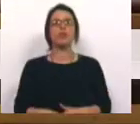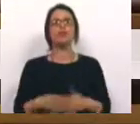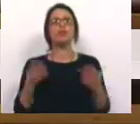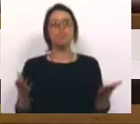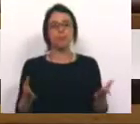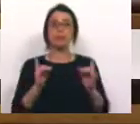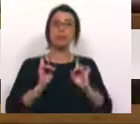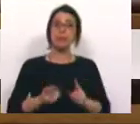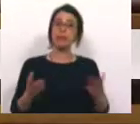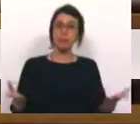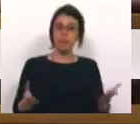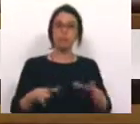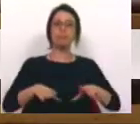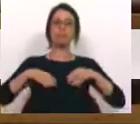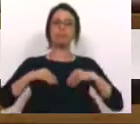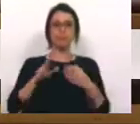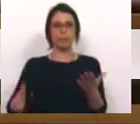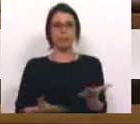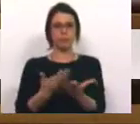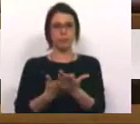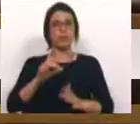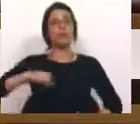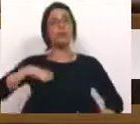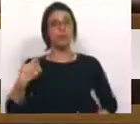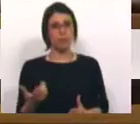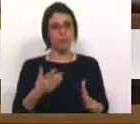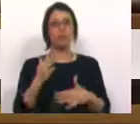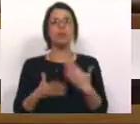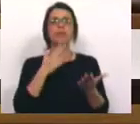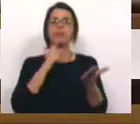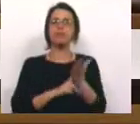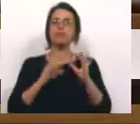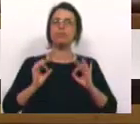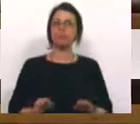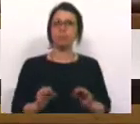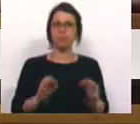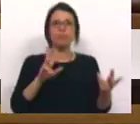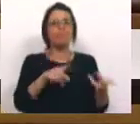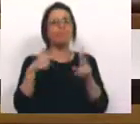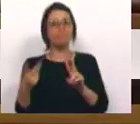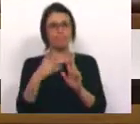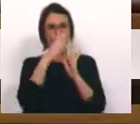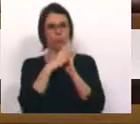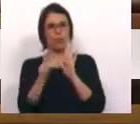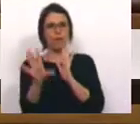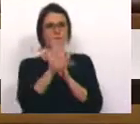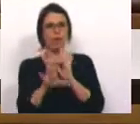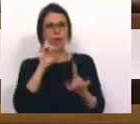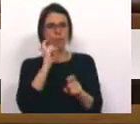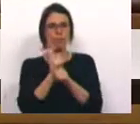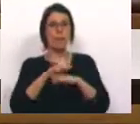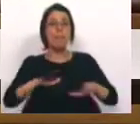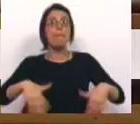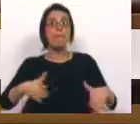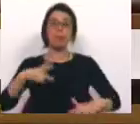Foi, portanto, assim, acolhida a proposta feita pelos Verdes que, efetivamente, alterava o paradigma da vigilância